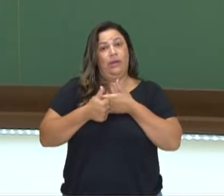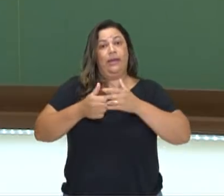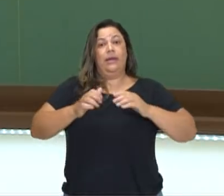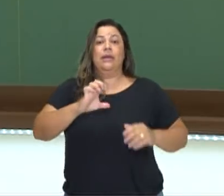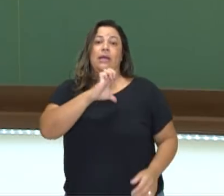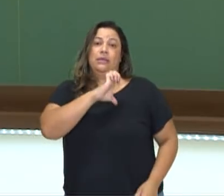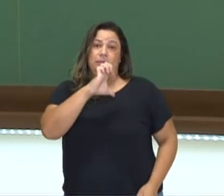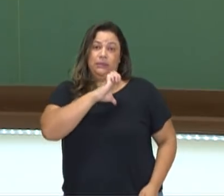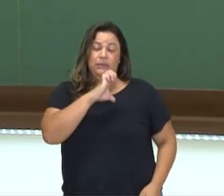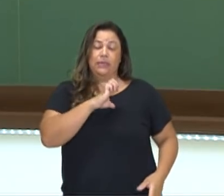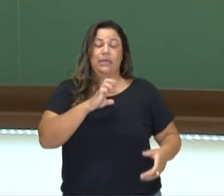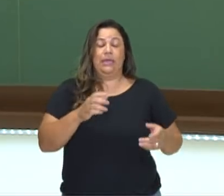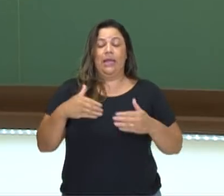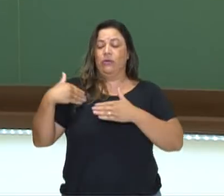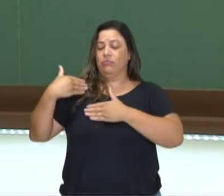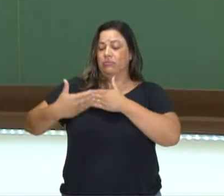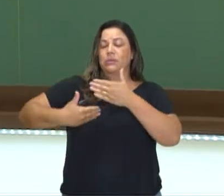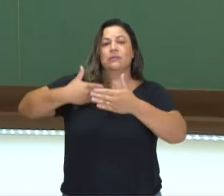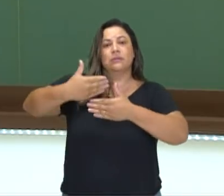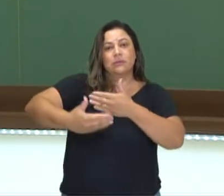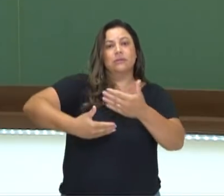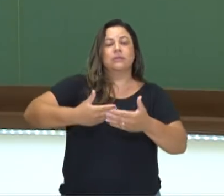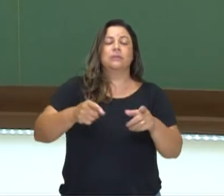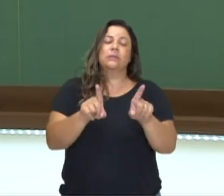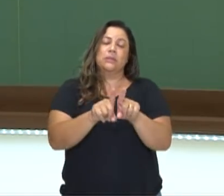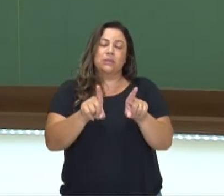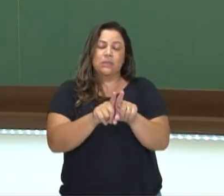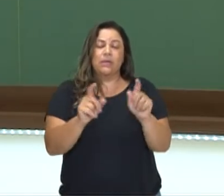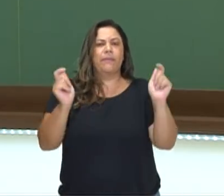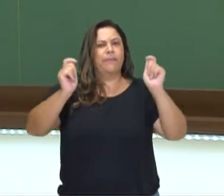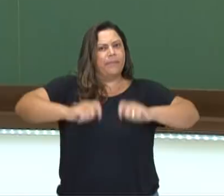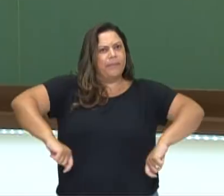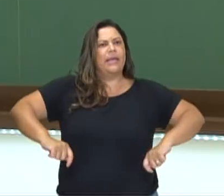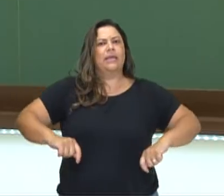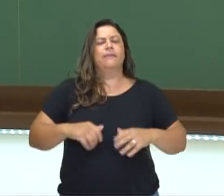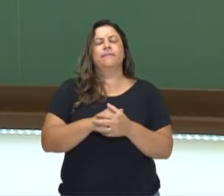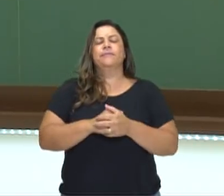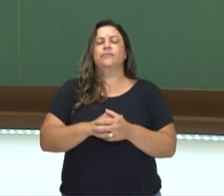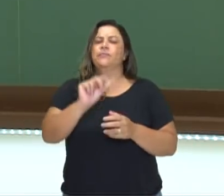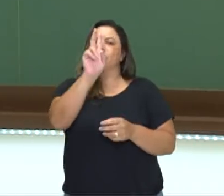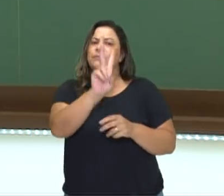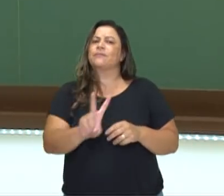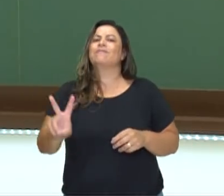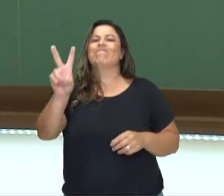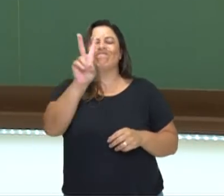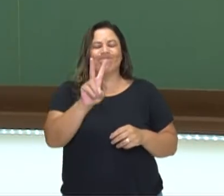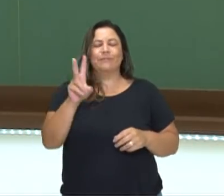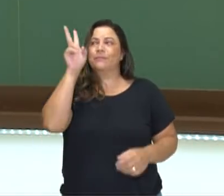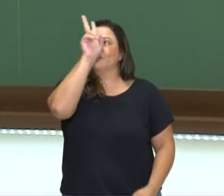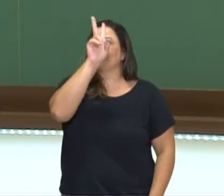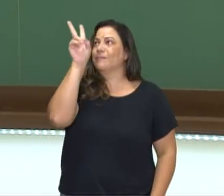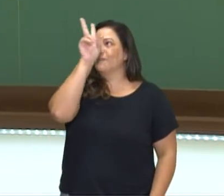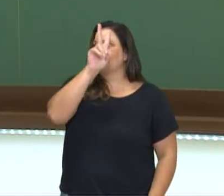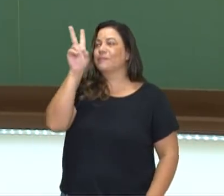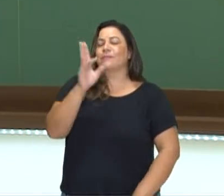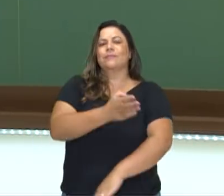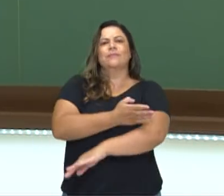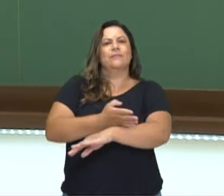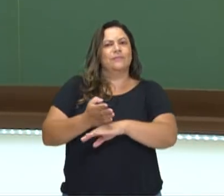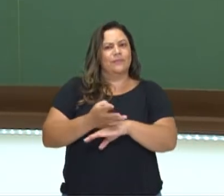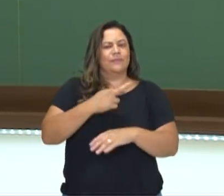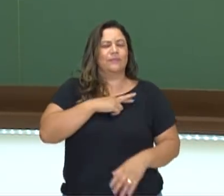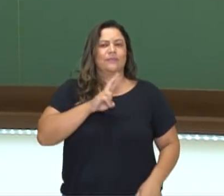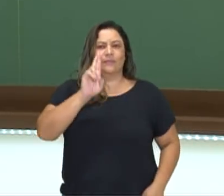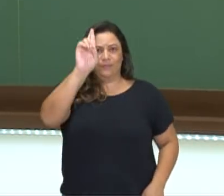por meio do folclore. Além disso, o folclore também transporta valores, histórias e costumes religiosos. Então está